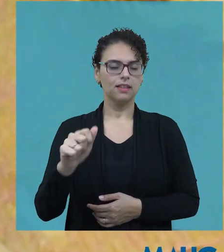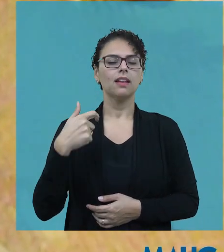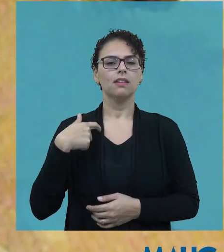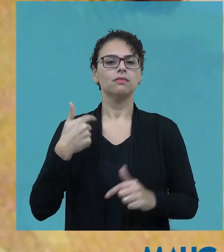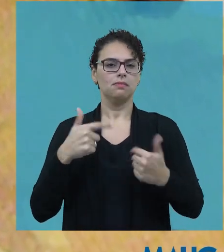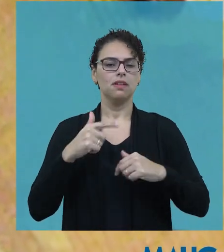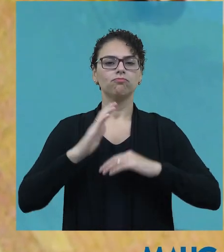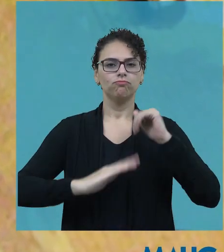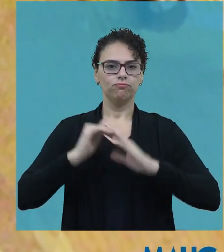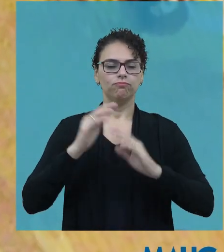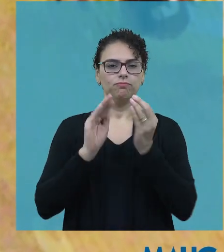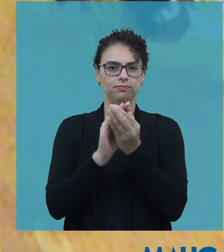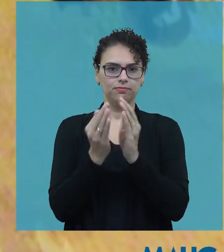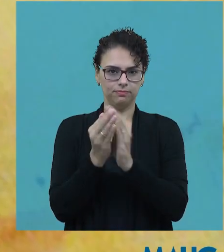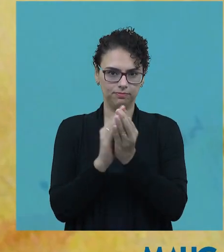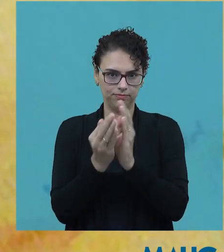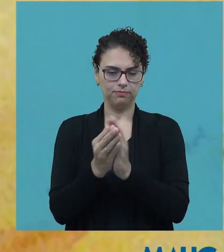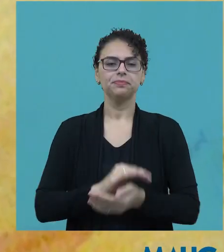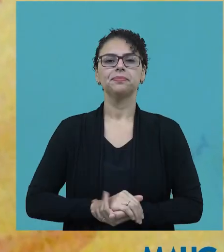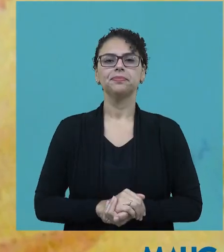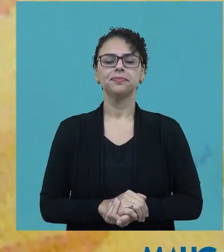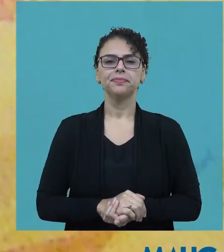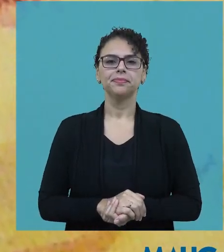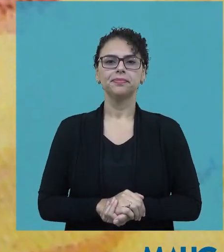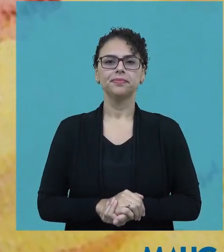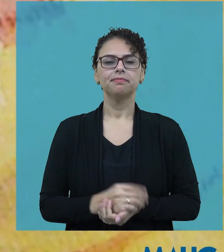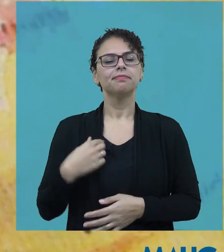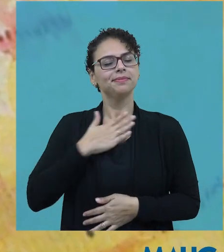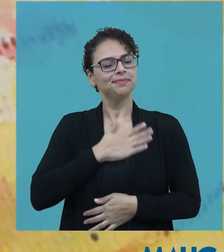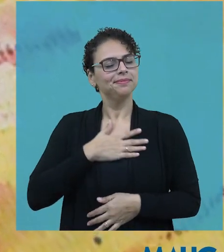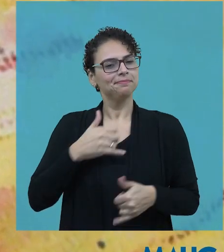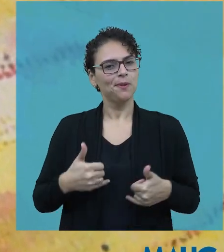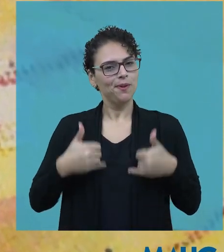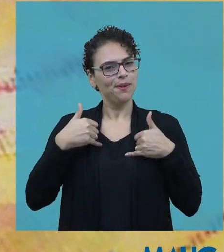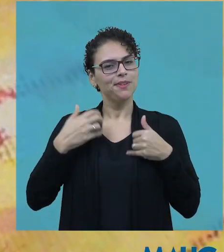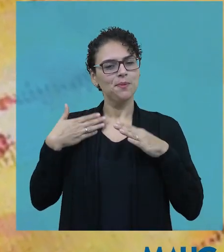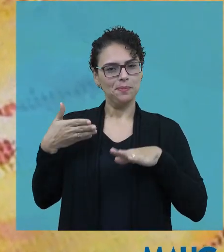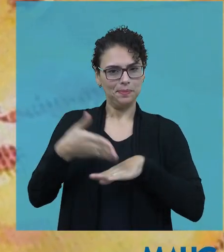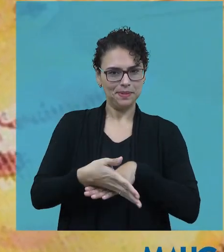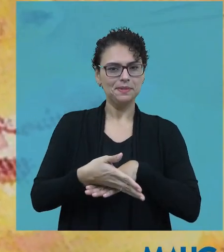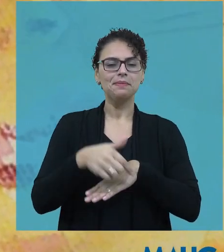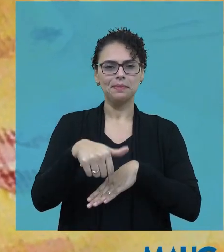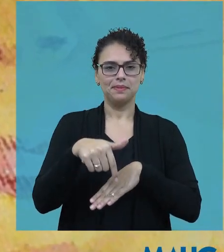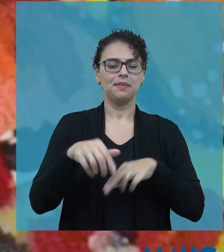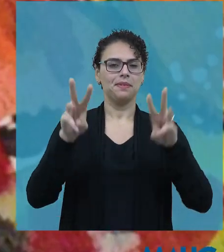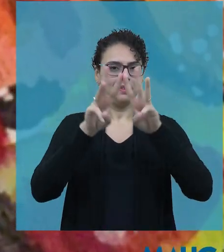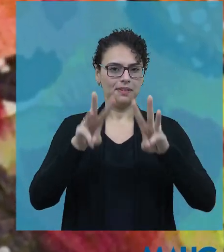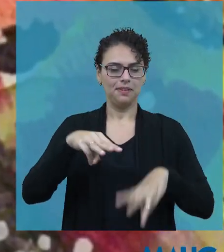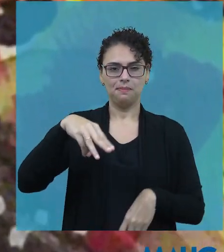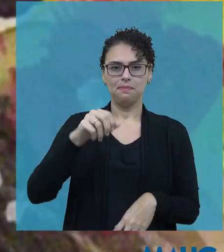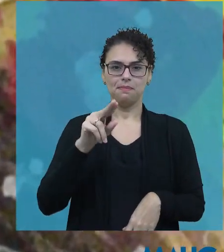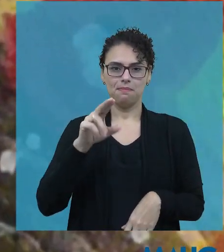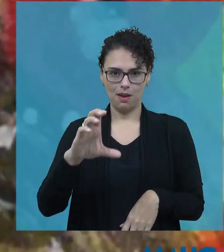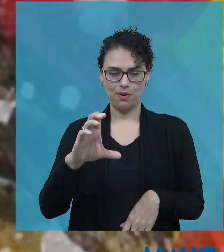Negro, sou artista plástica do Ceará e estou muito honrada de estar participando dessa exposição aqui